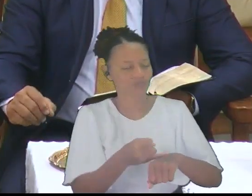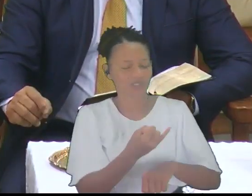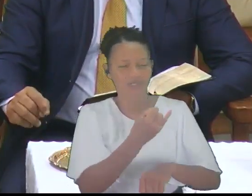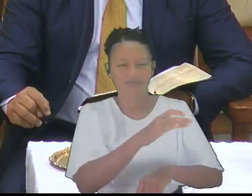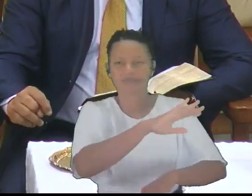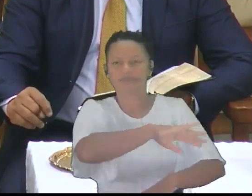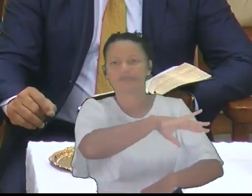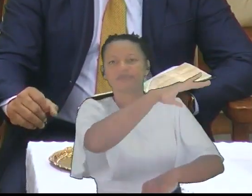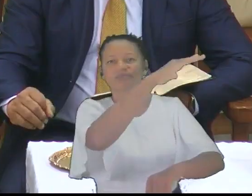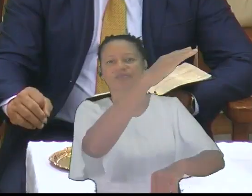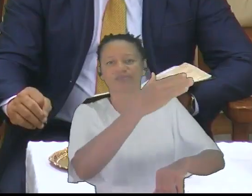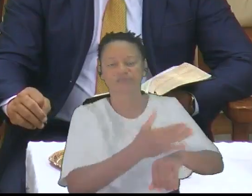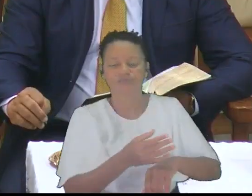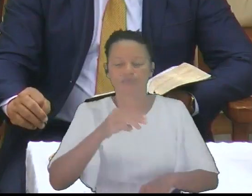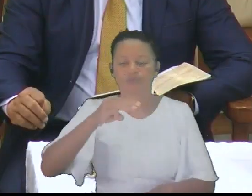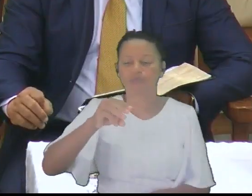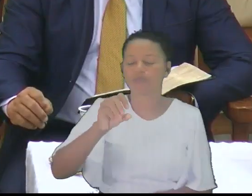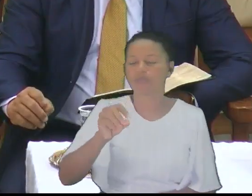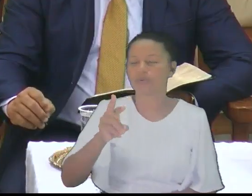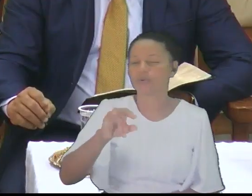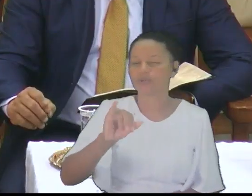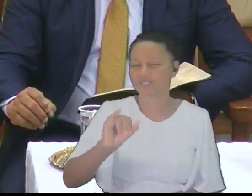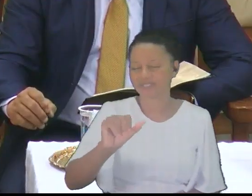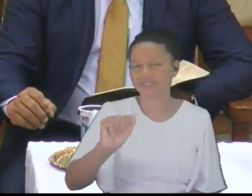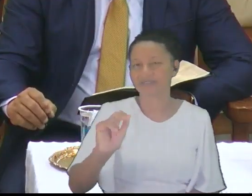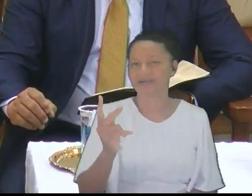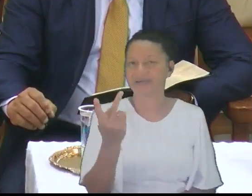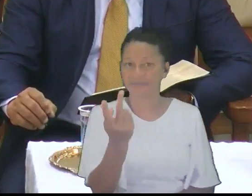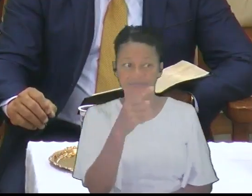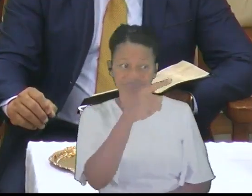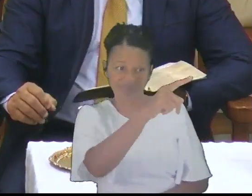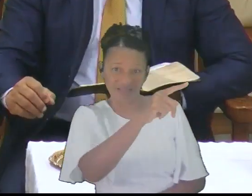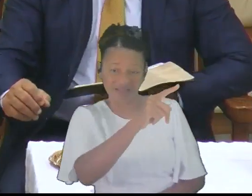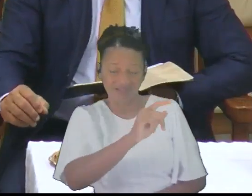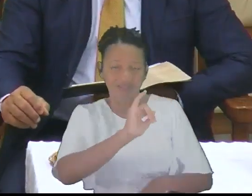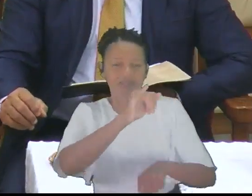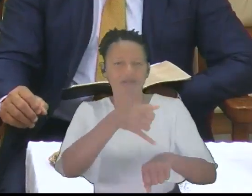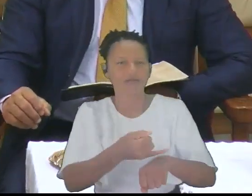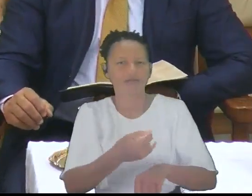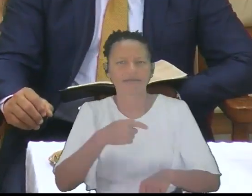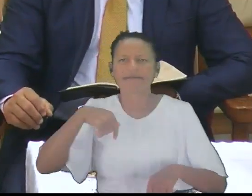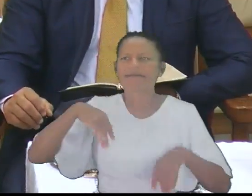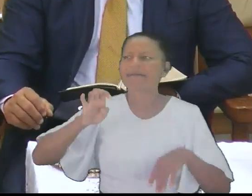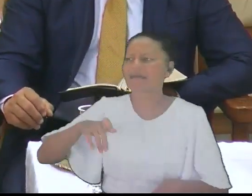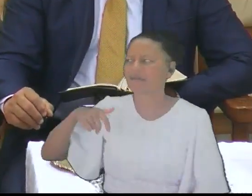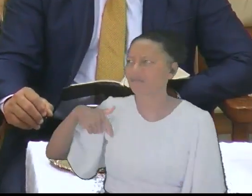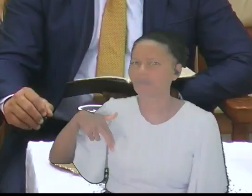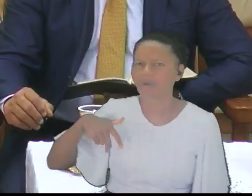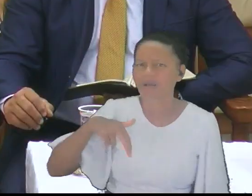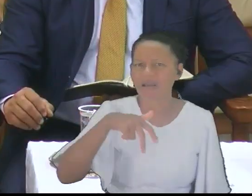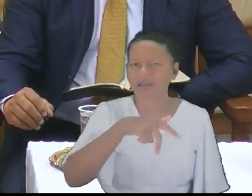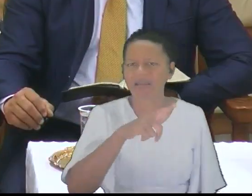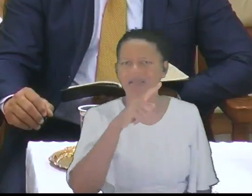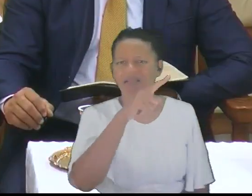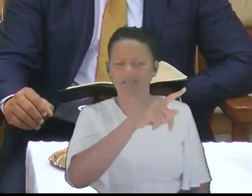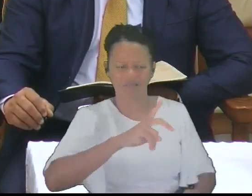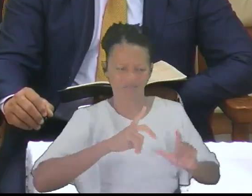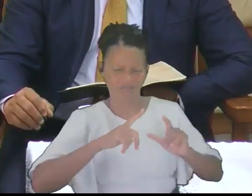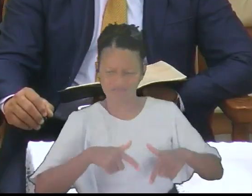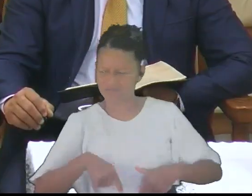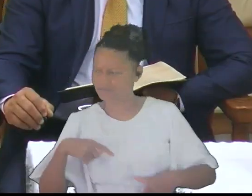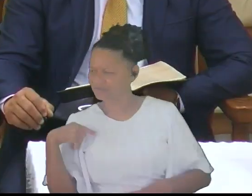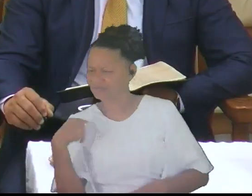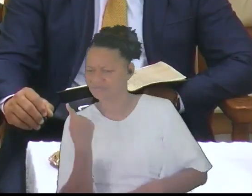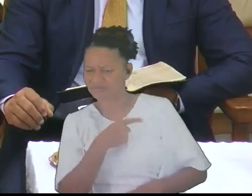Monte Moriá, lá em Jerusalém, é que poderia ter um templo. E quem era que poderia ir para lá? Quem de